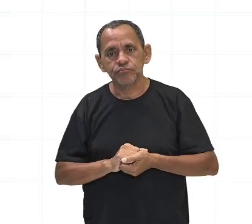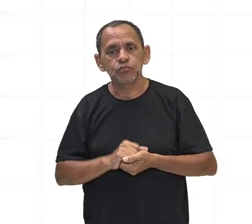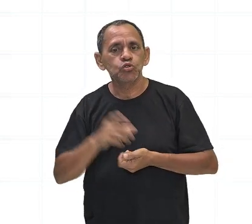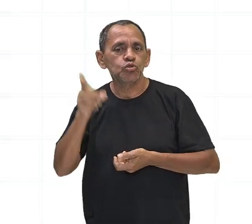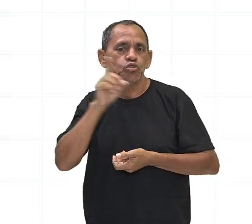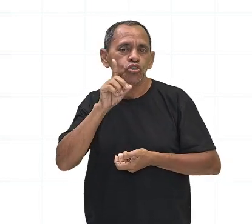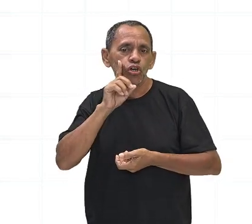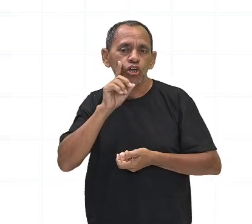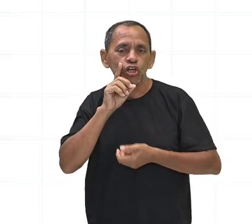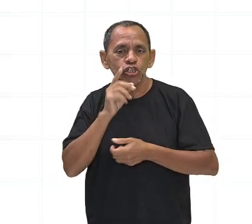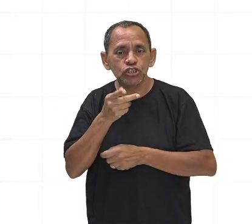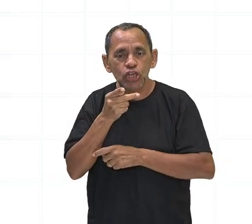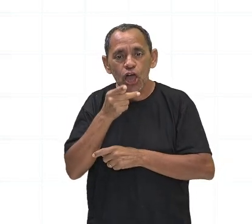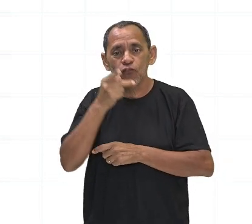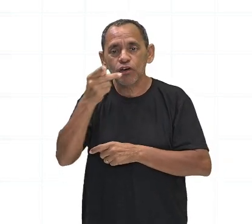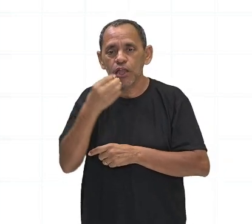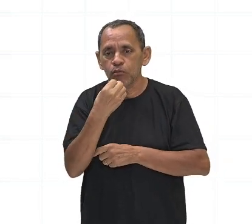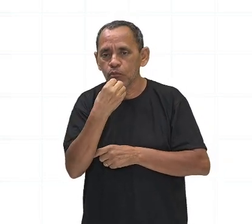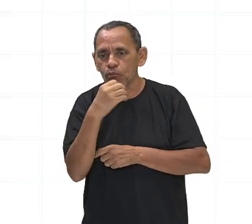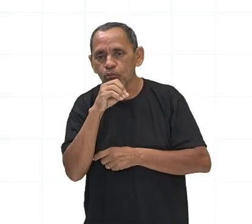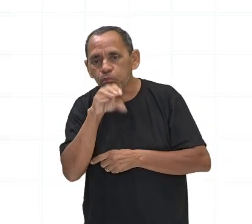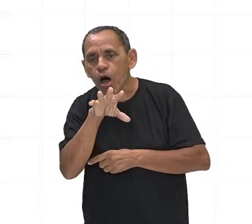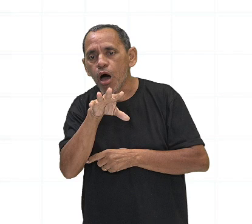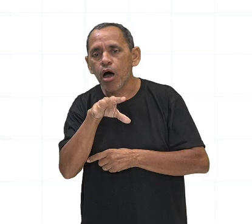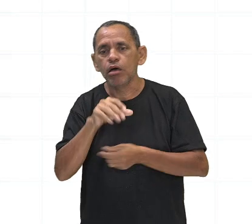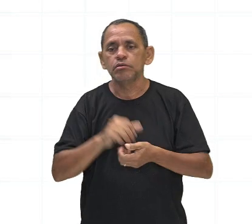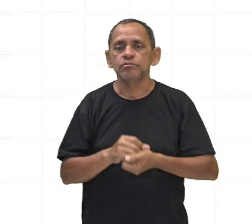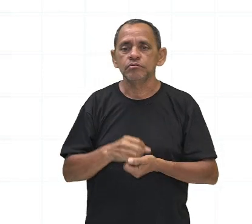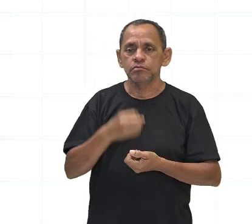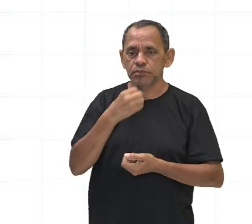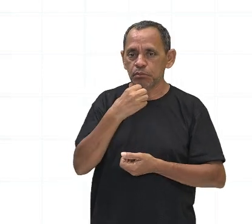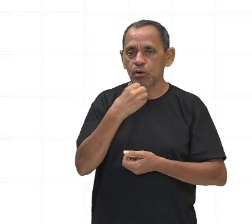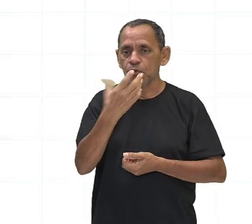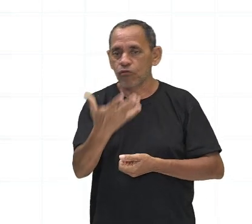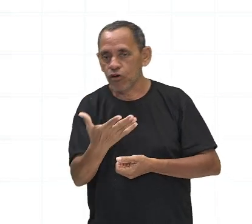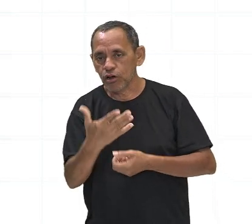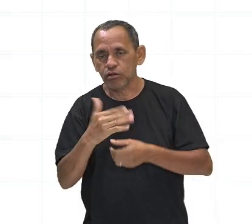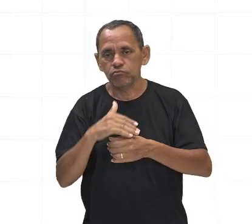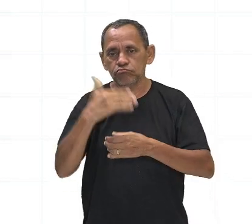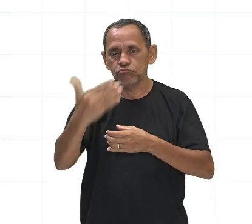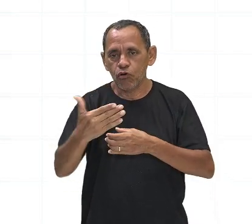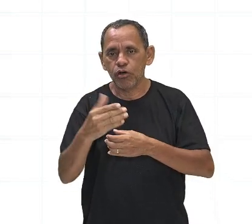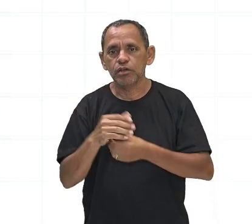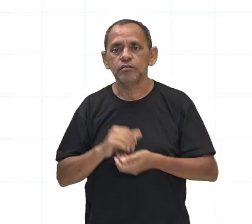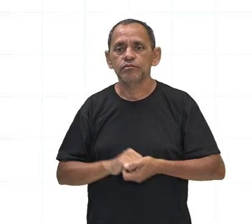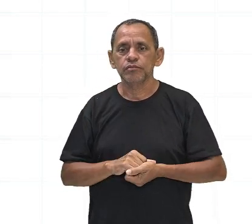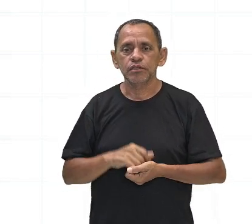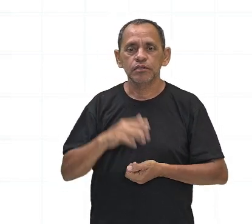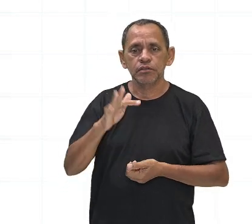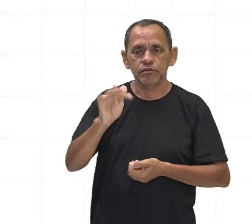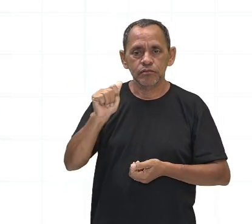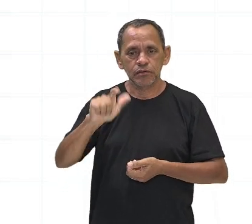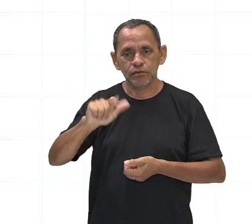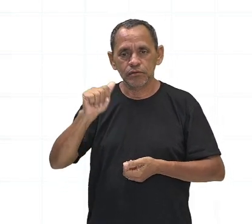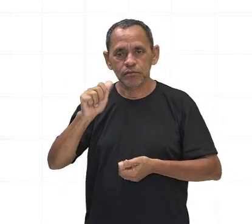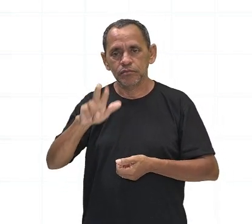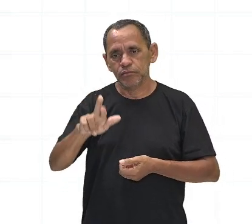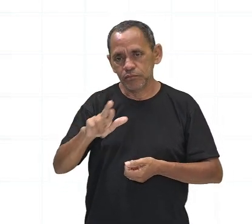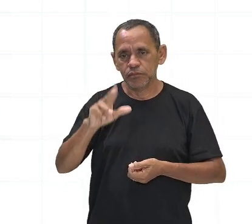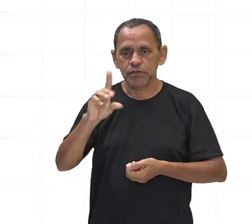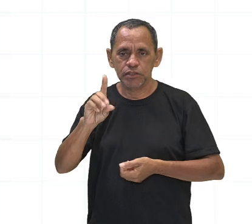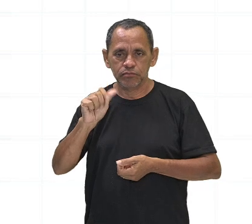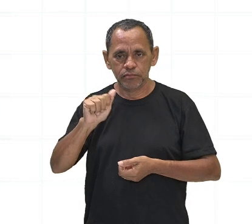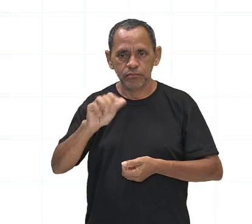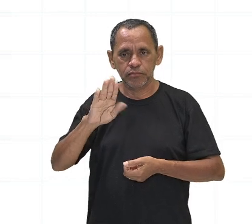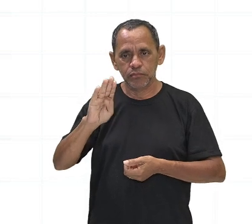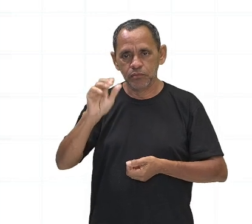para fora, né, jogar essas informações. Não, a gente precisa ter, né, um pensamento reflexivo, analítico, quando eu